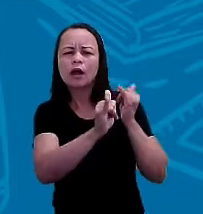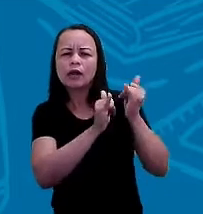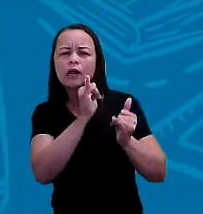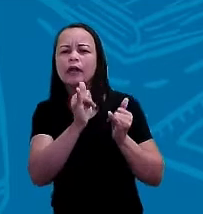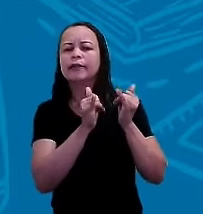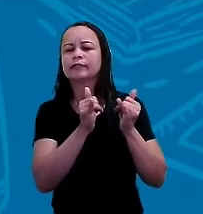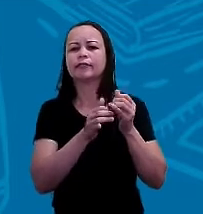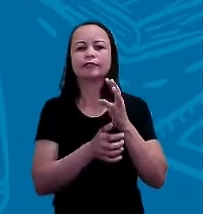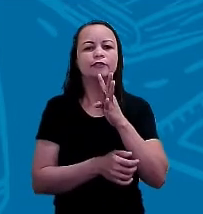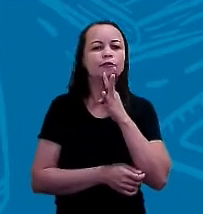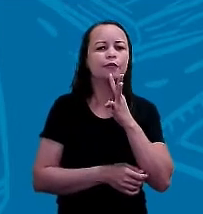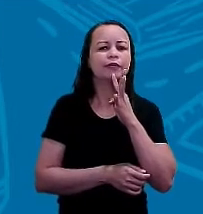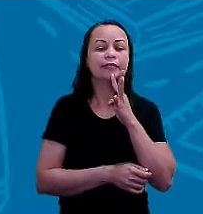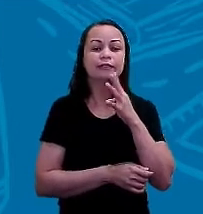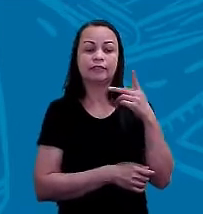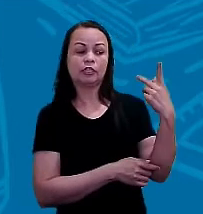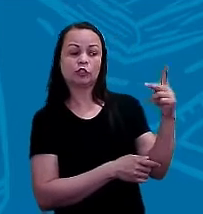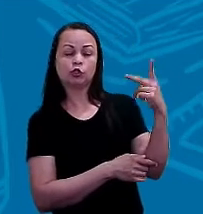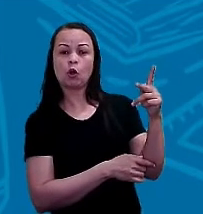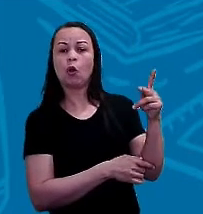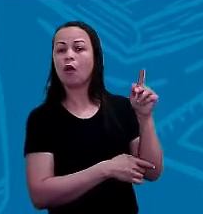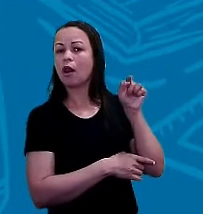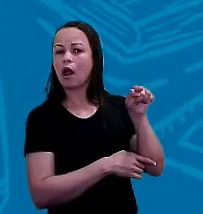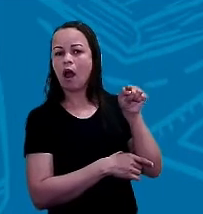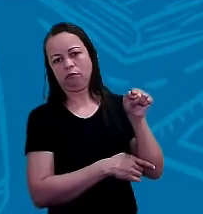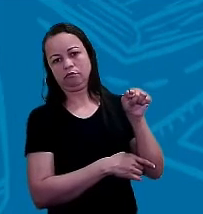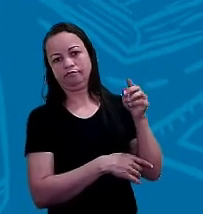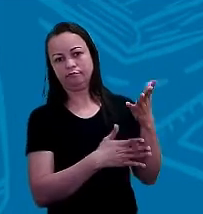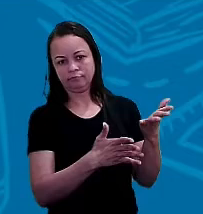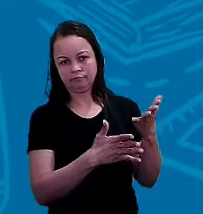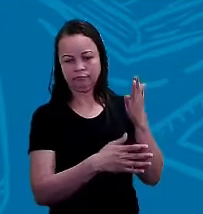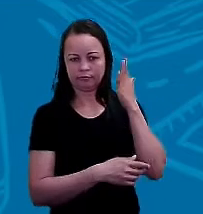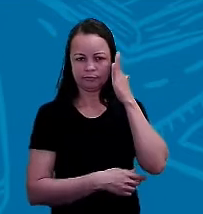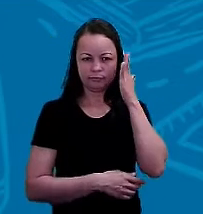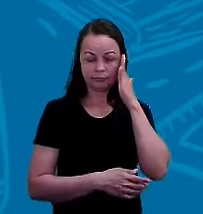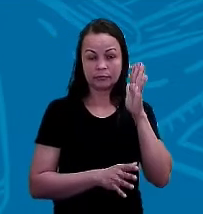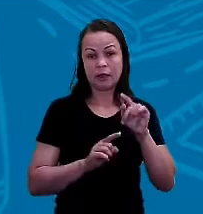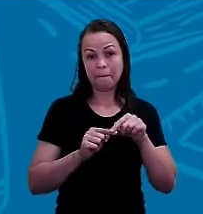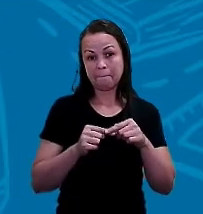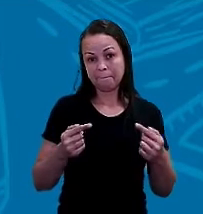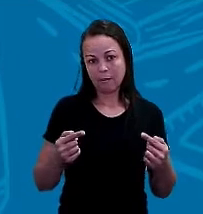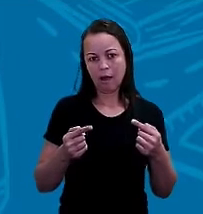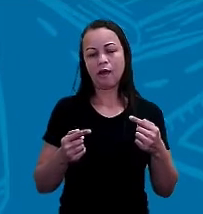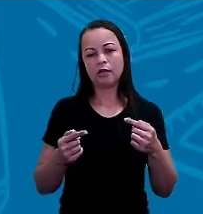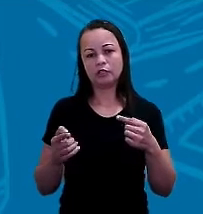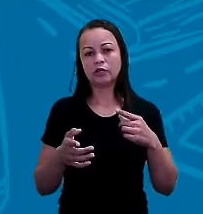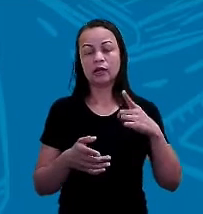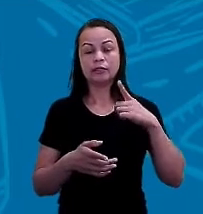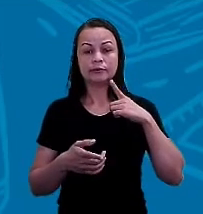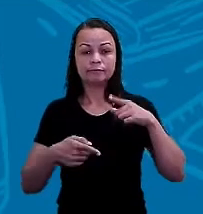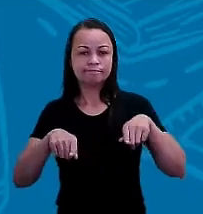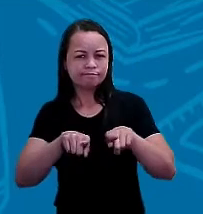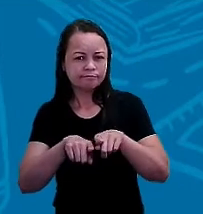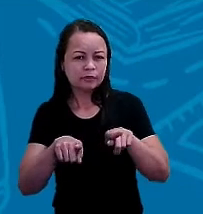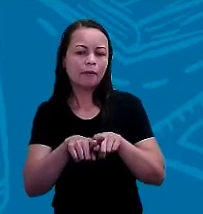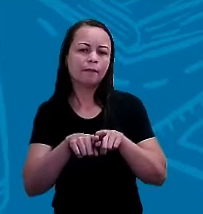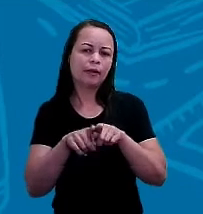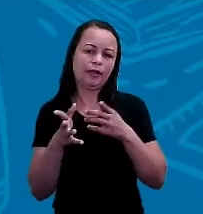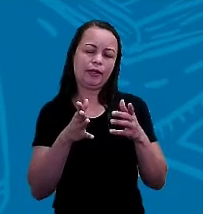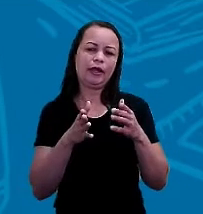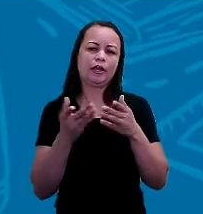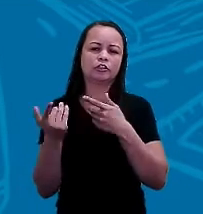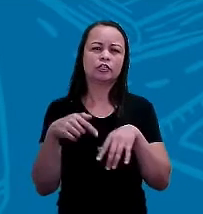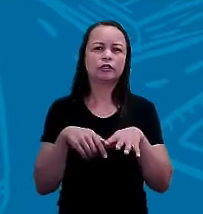são conhecidas só pelaquela região. Entenderam? Mas que também a gente passa